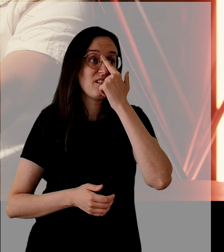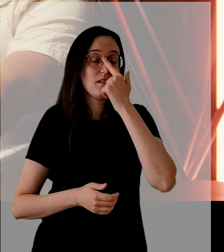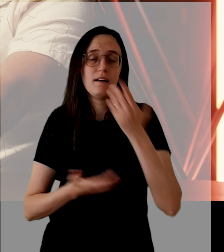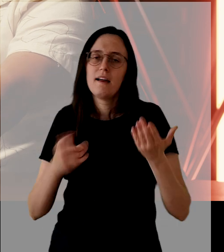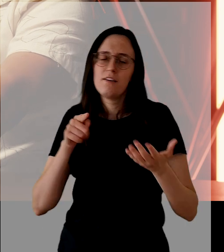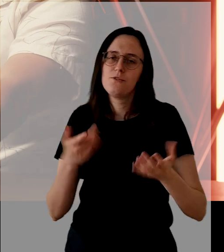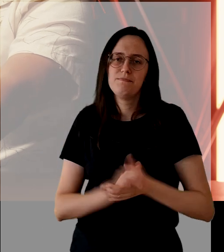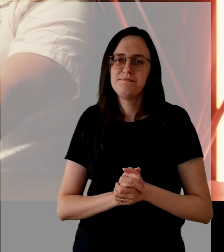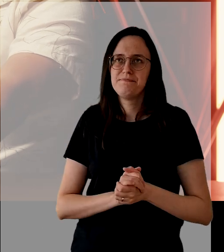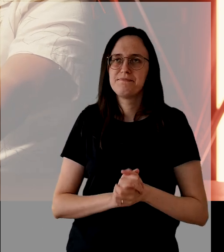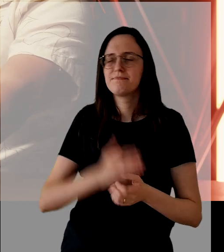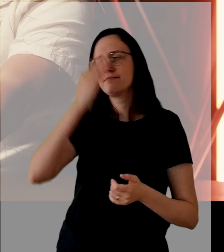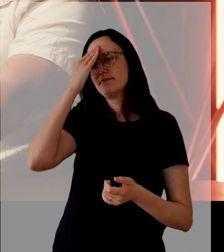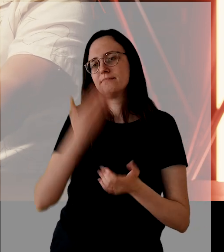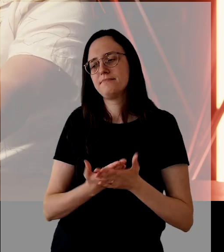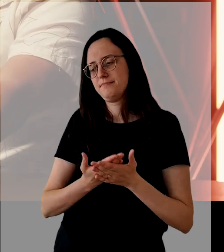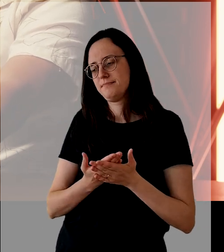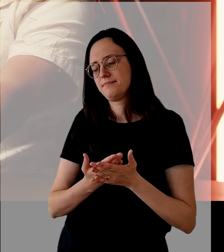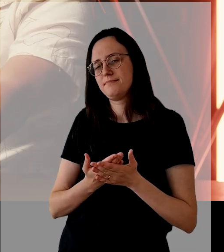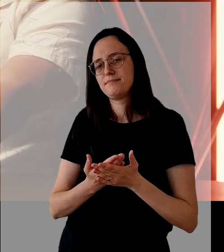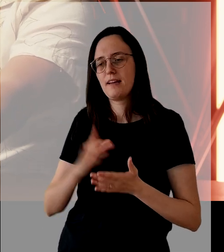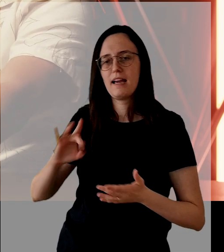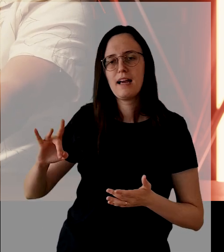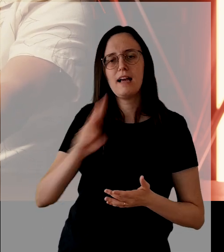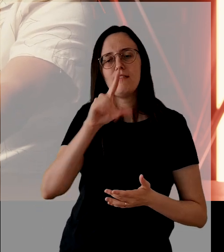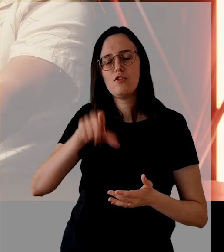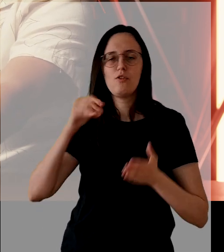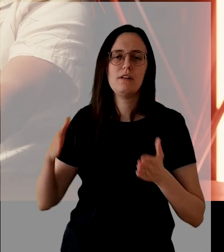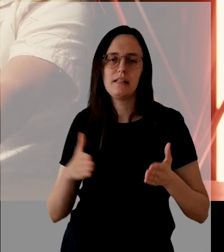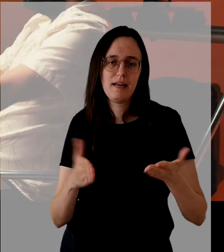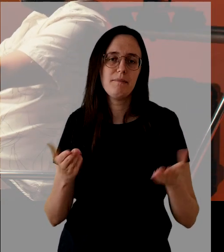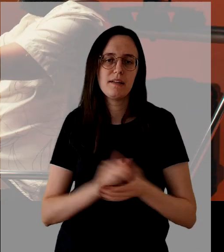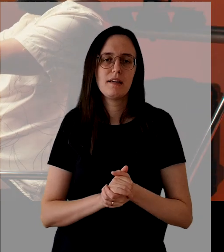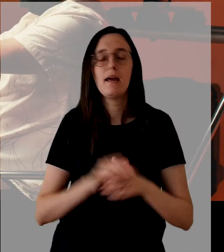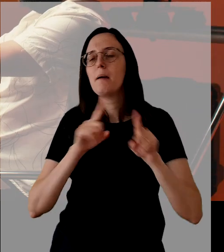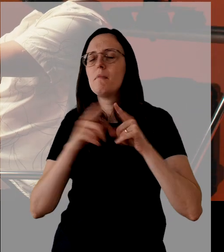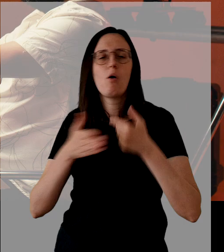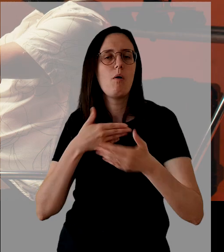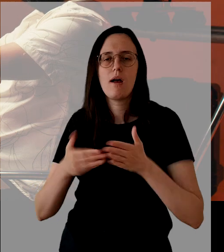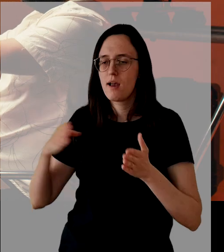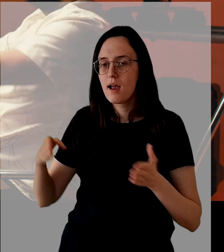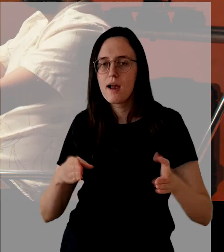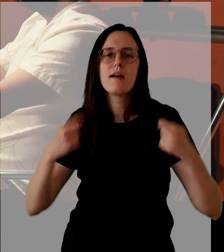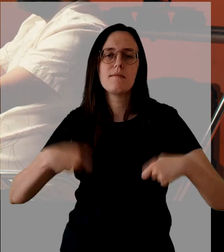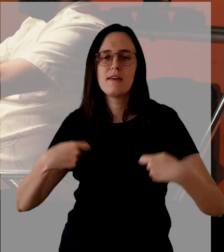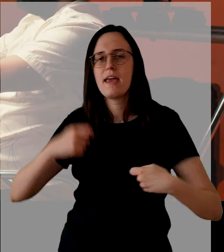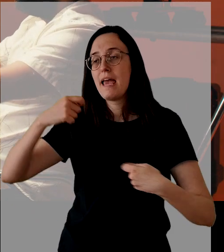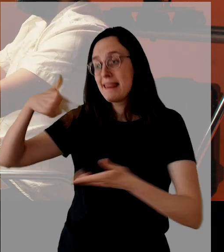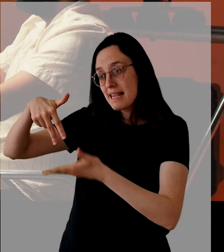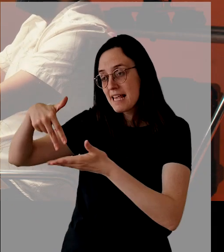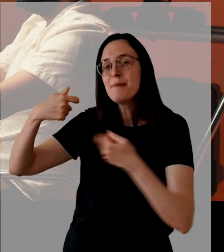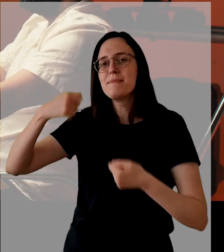E é isso. Eu acho que cada um vai escolher o seu caminho, né? Mas qualquer um deles tem que dançar dançando. É